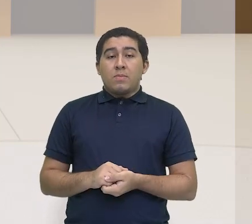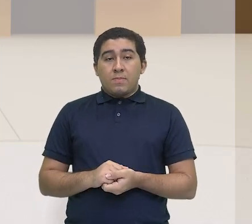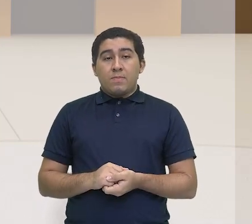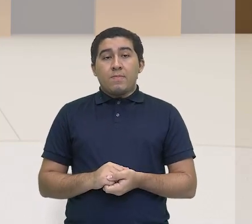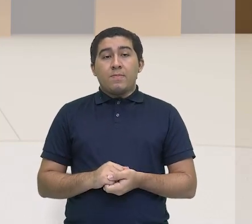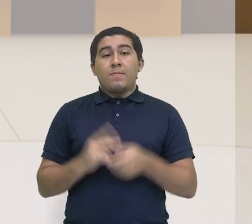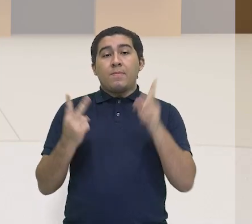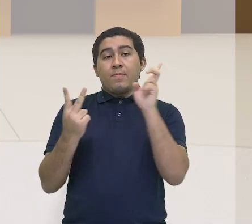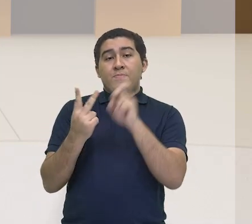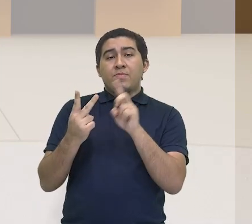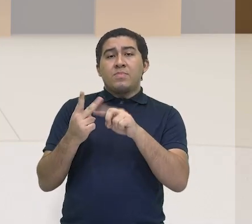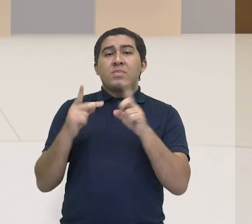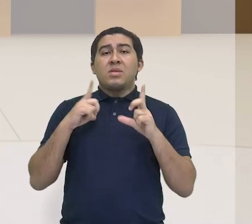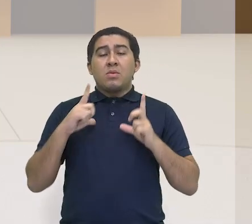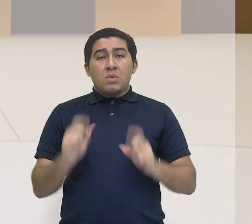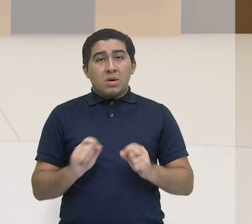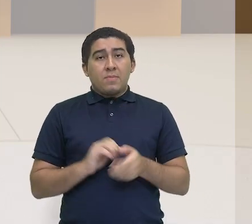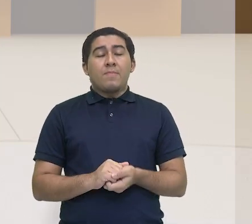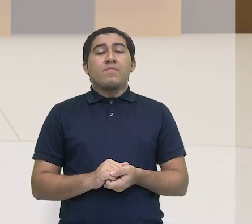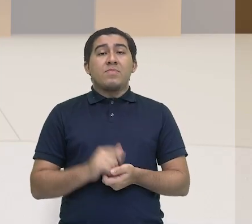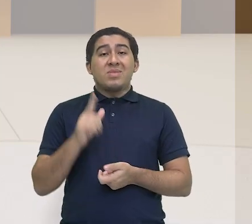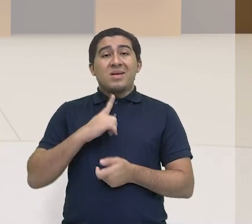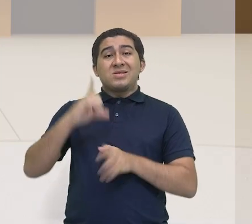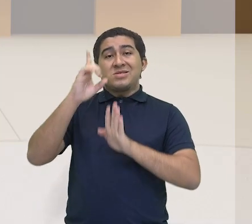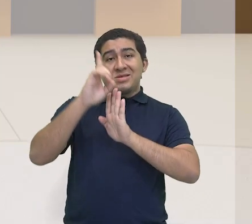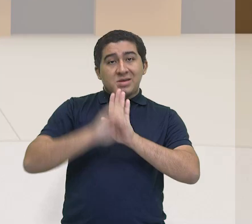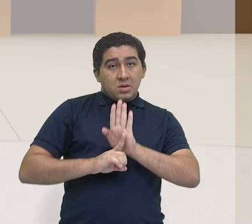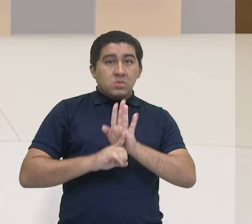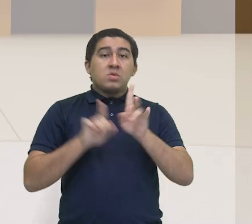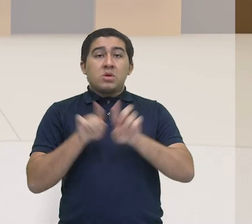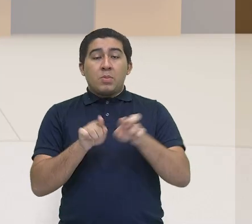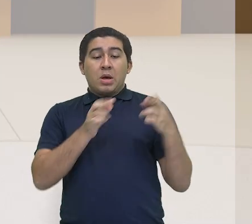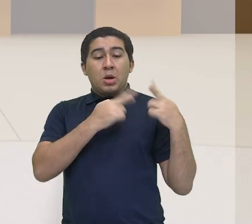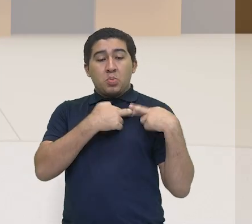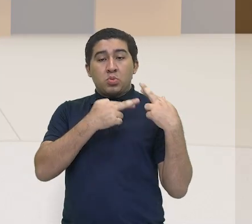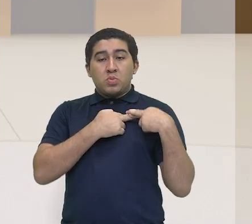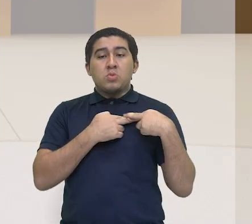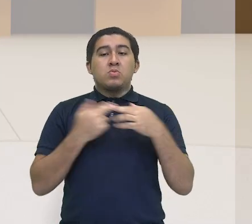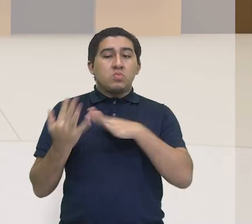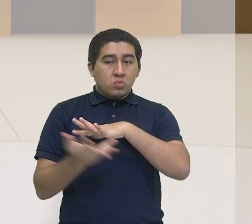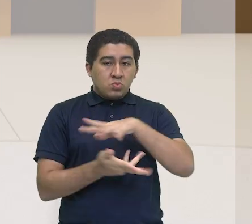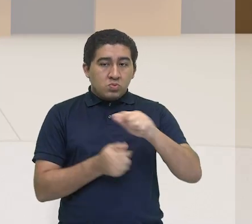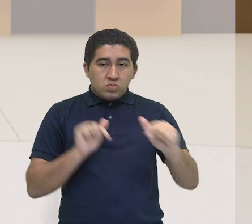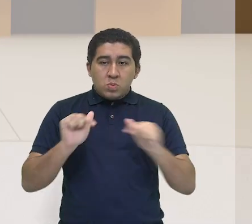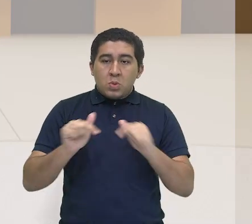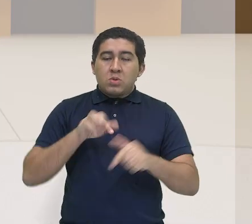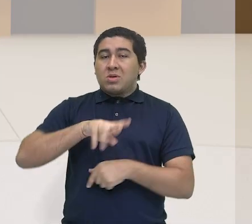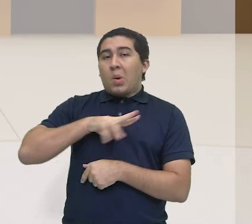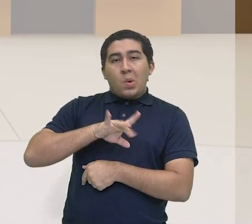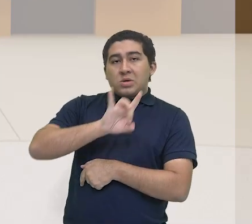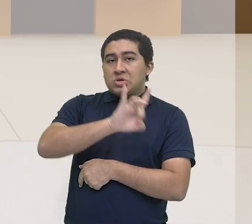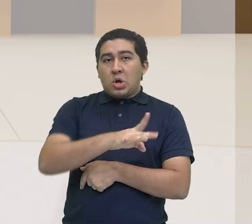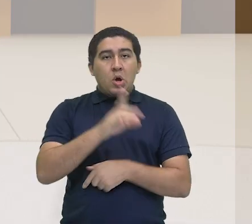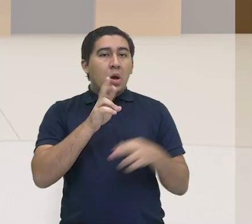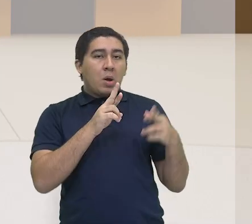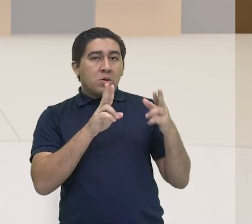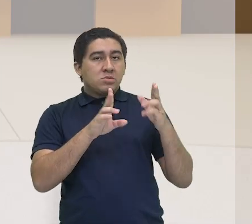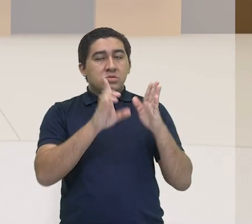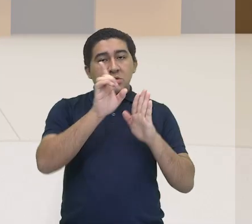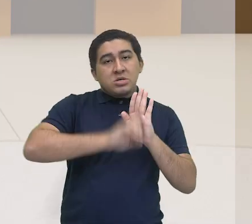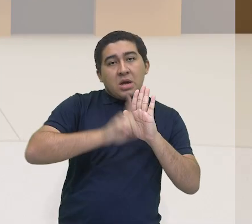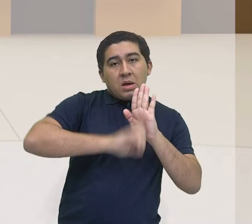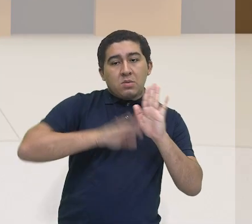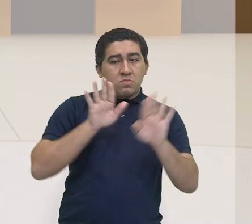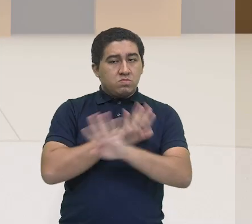temos direitos e deveres no mundo do trabalho, né? Não é só dever, a gente também tem uns direitos, por isso que a gente precisa estar por dentro, quando entra no